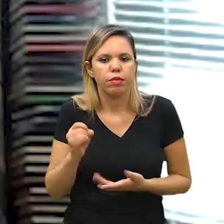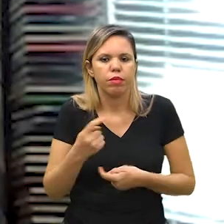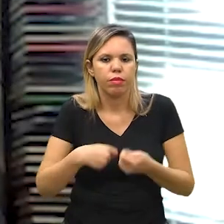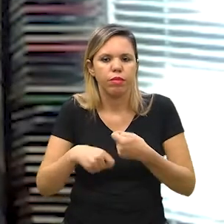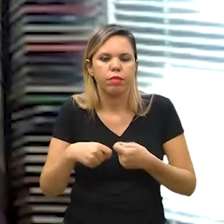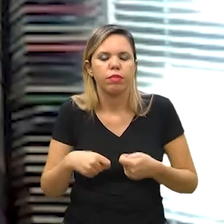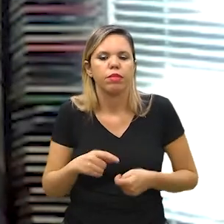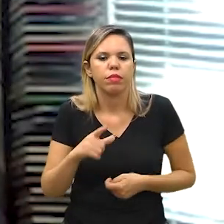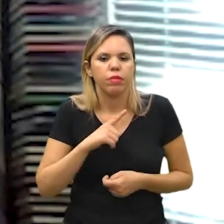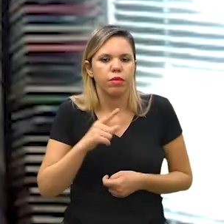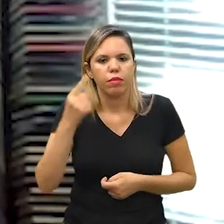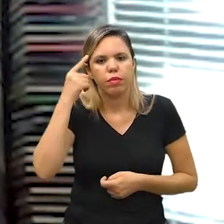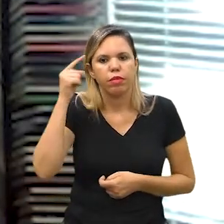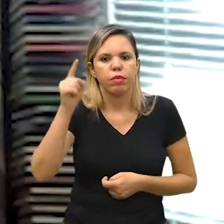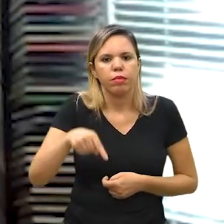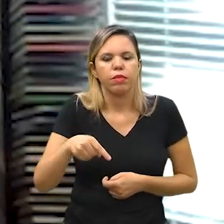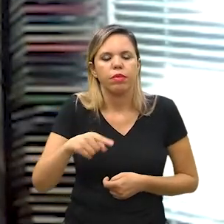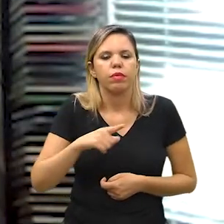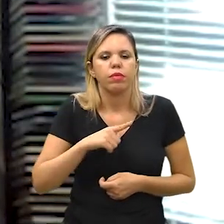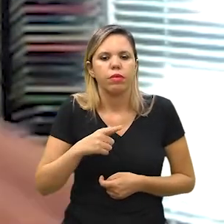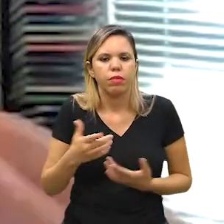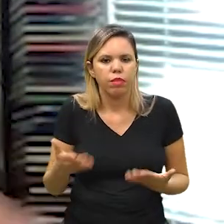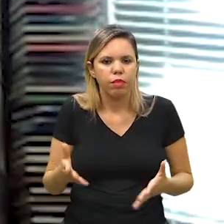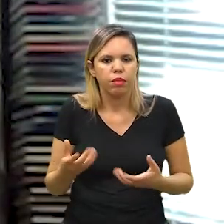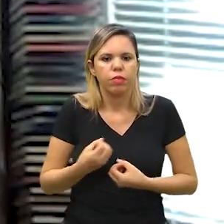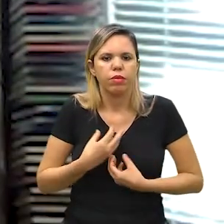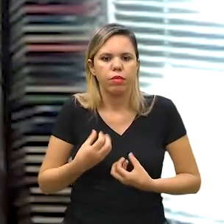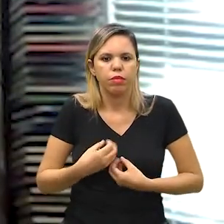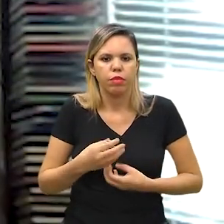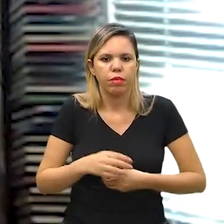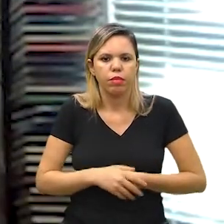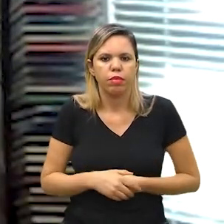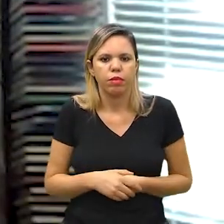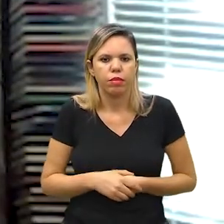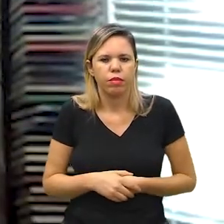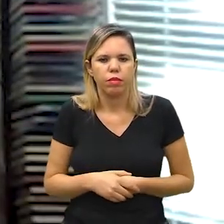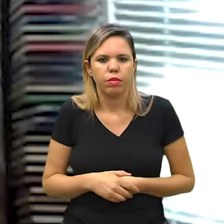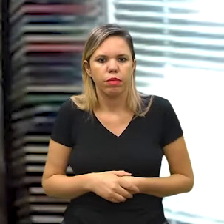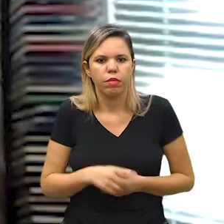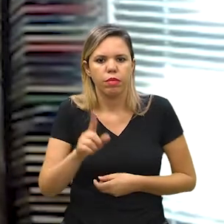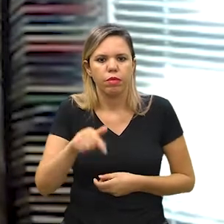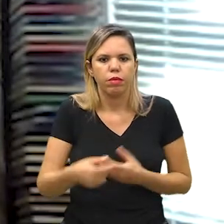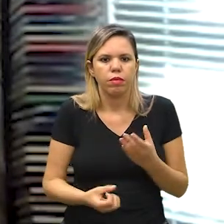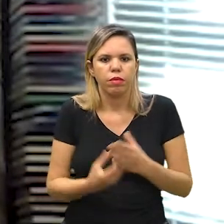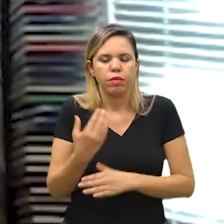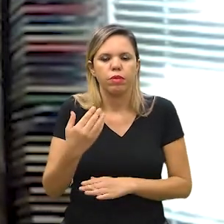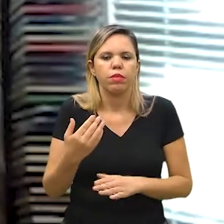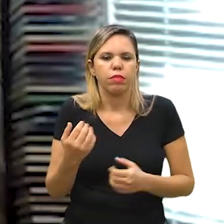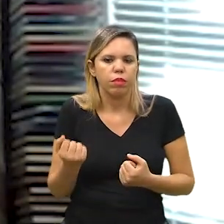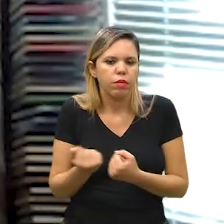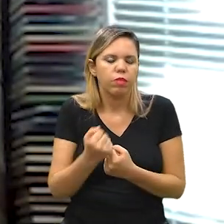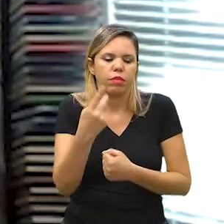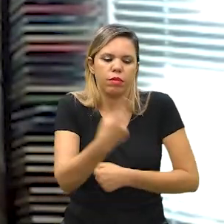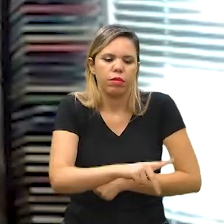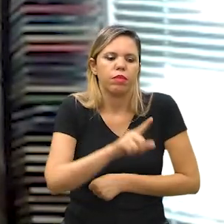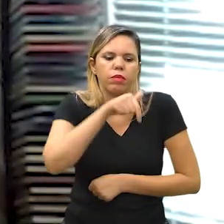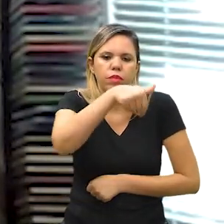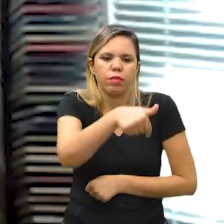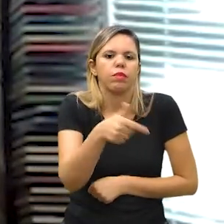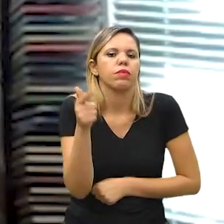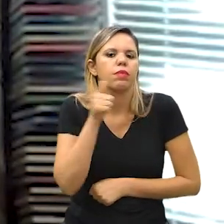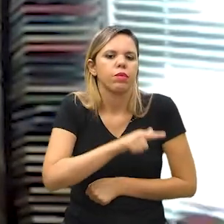iniciar o negócio, e para ter essa ideia, ele tem que buscar informações, porque é isso que vai dar subsídio para